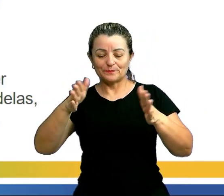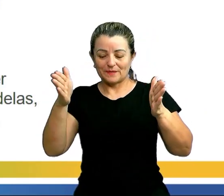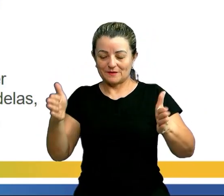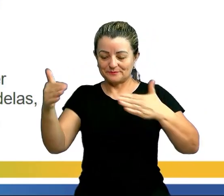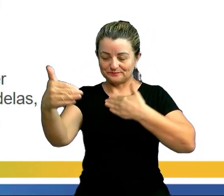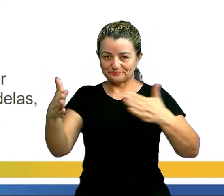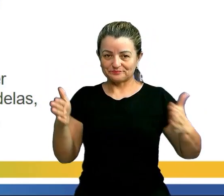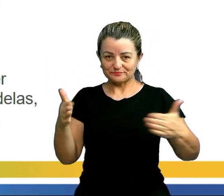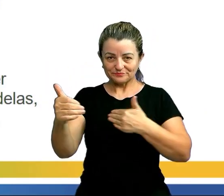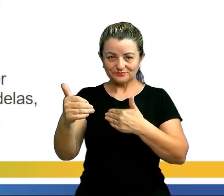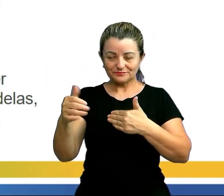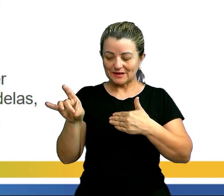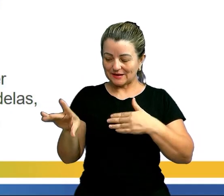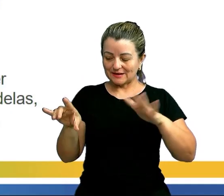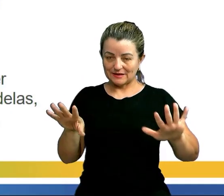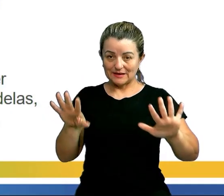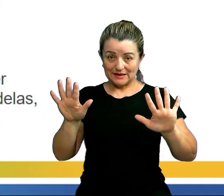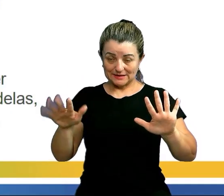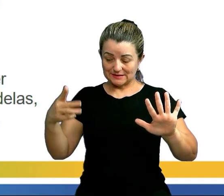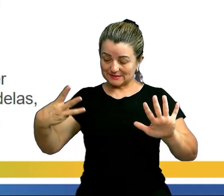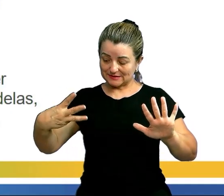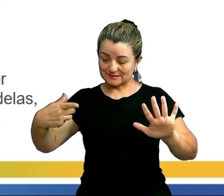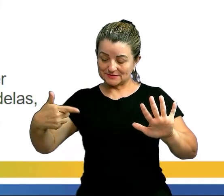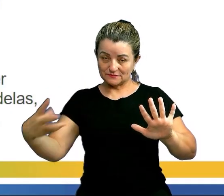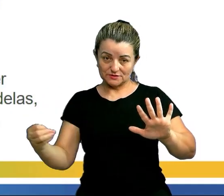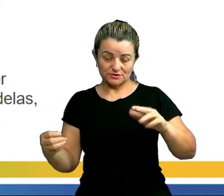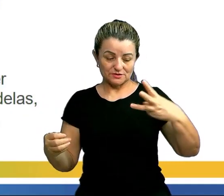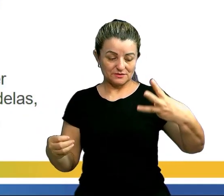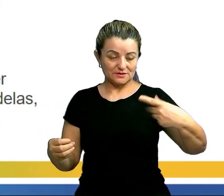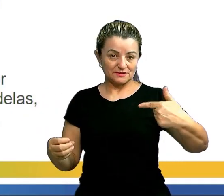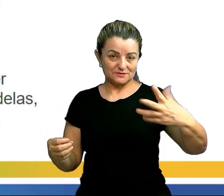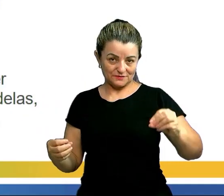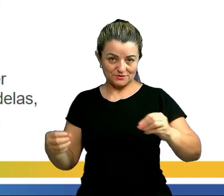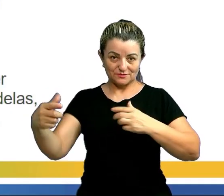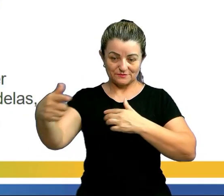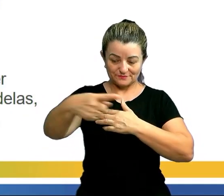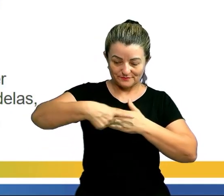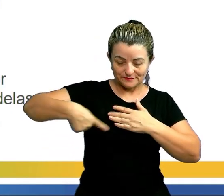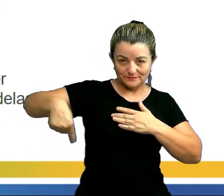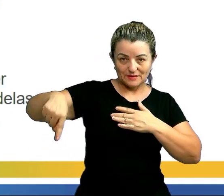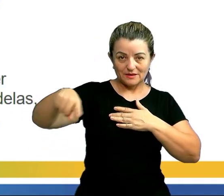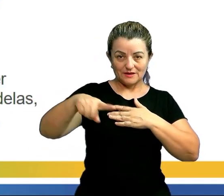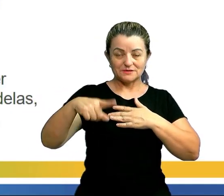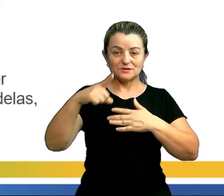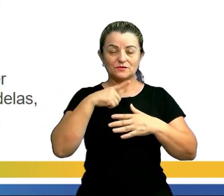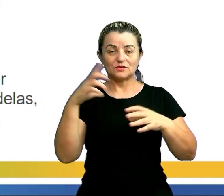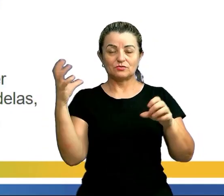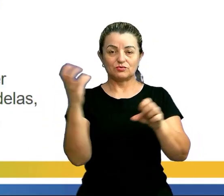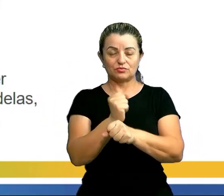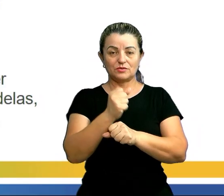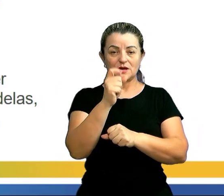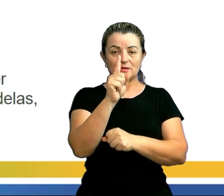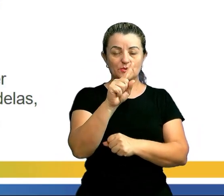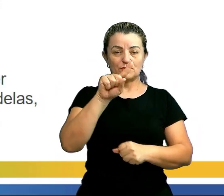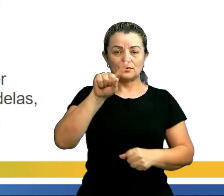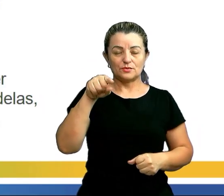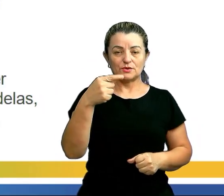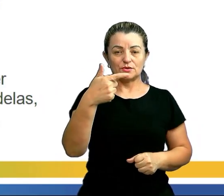é 320, o quadrado tem 4 lados, multiplica, eu vou ter 1.280 metros de